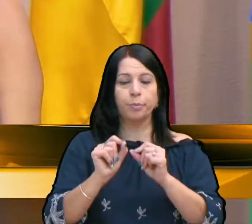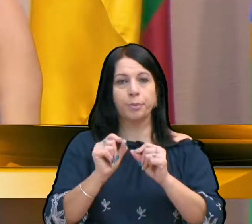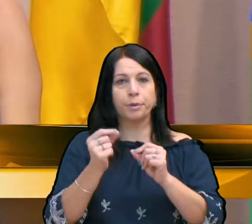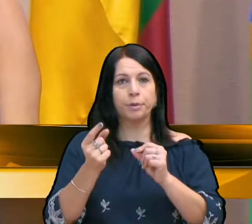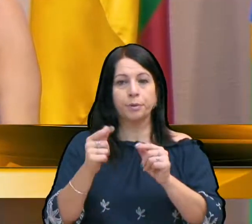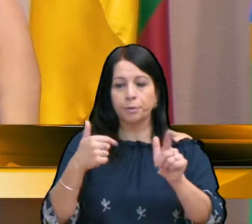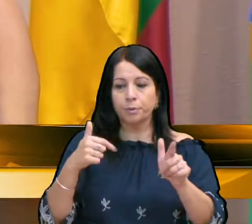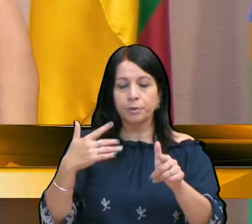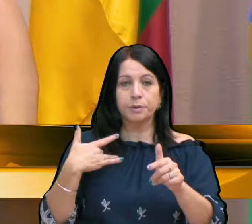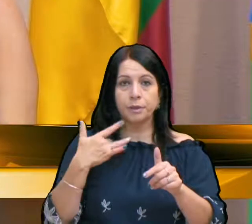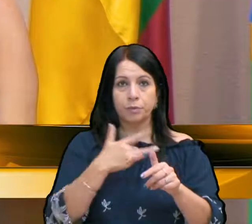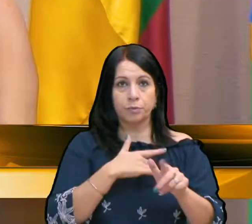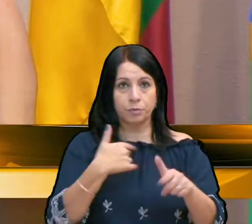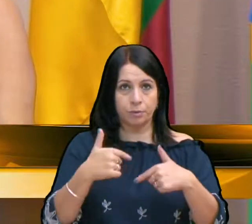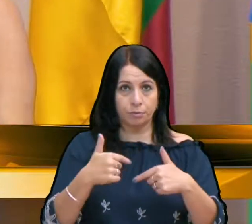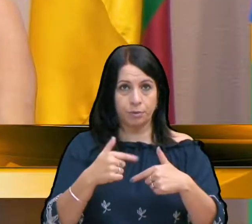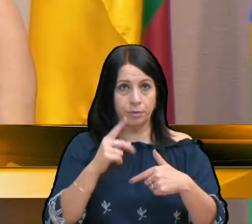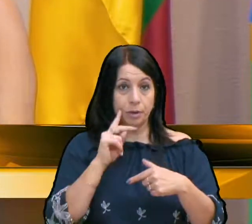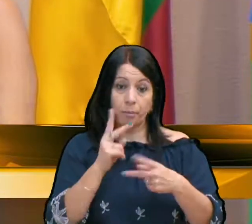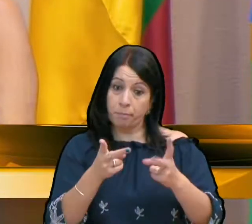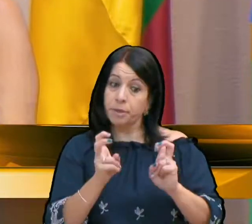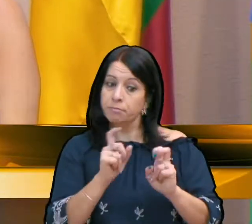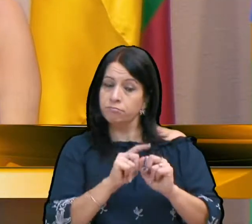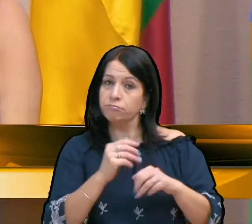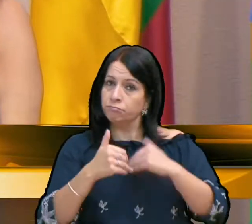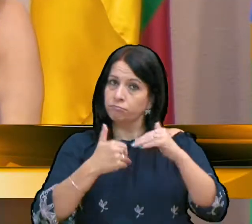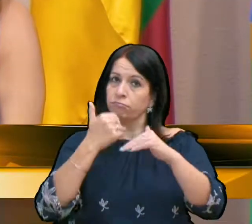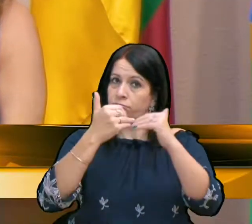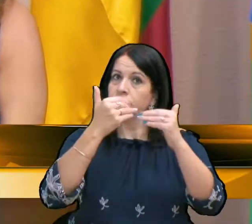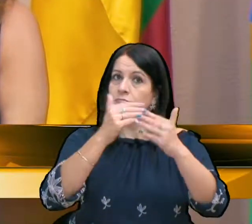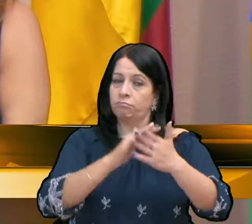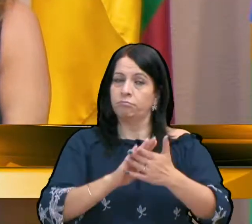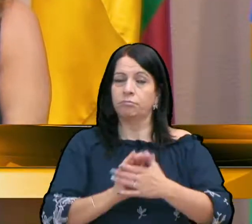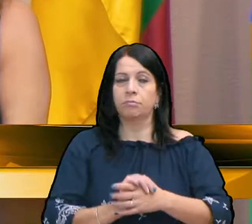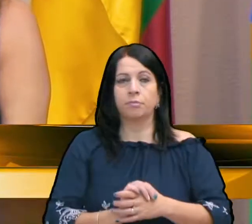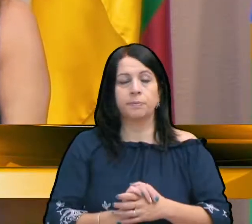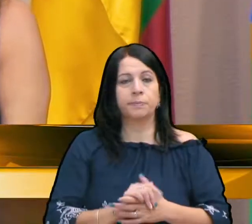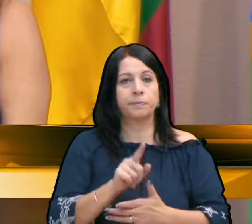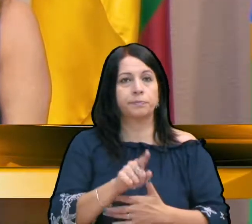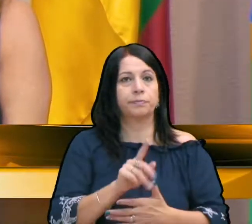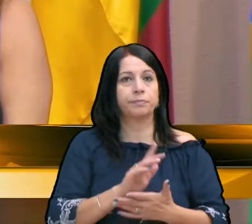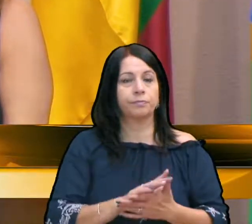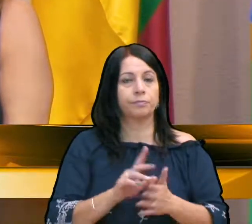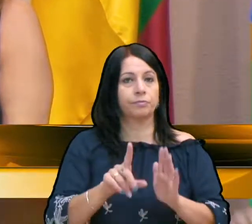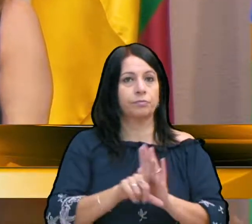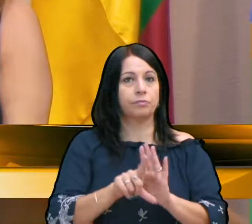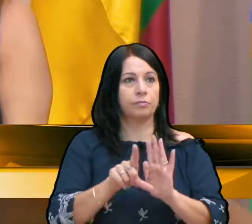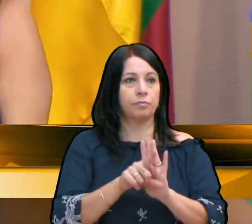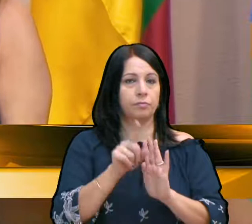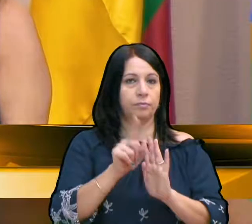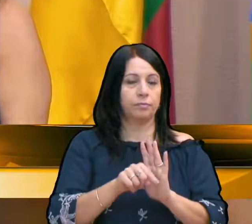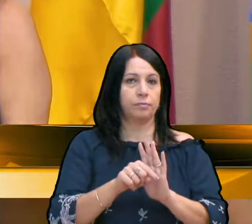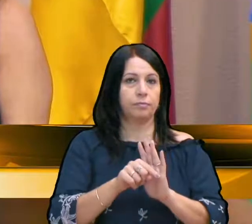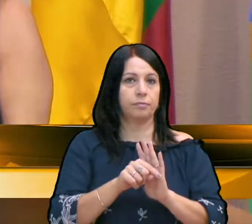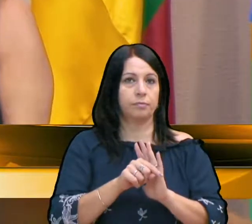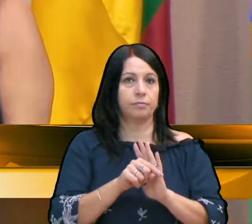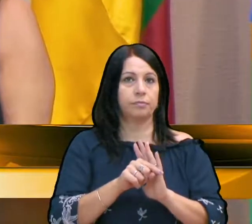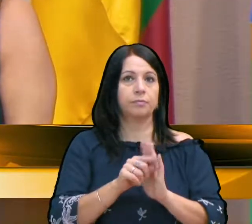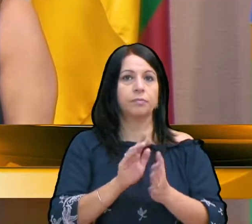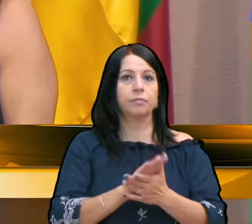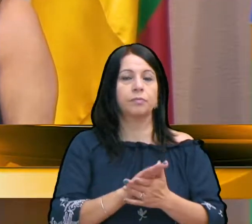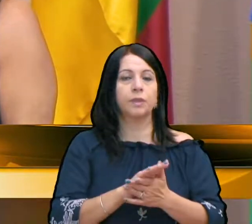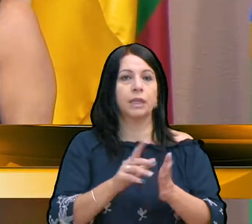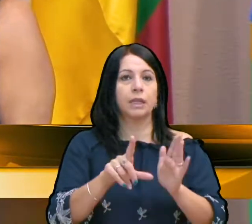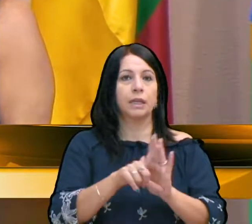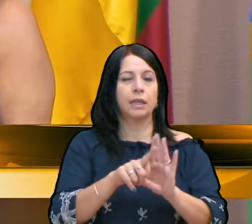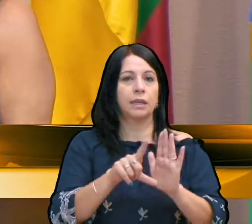trabalho. Dá para perceber que foi uma evolução, né, dessas leis, então ele incorporou, são